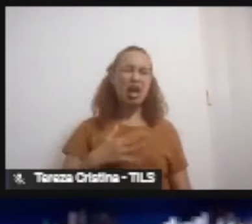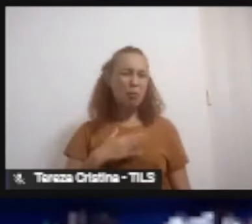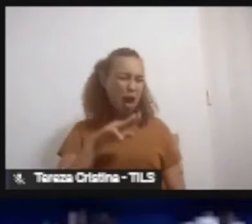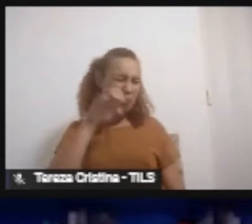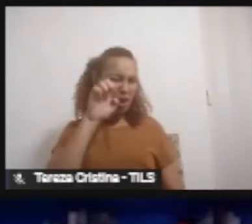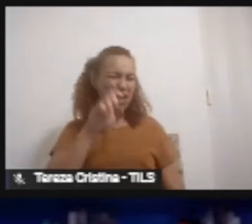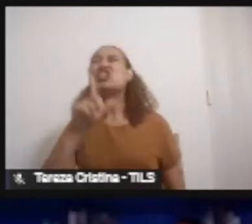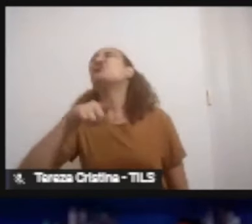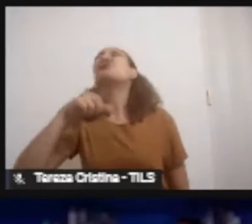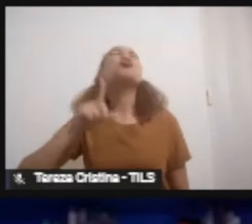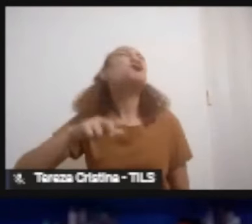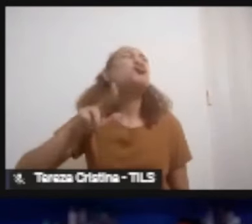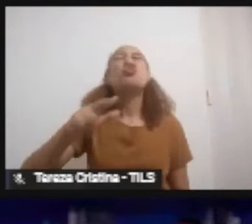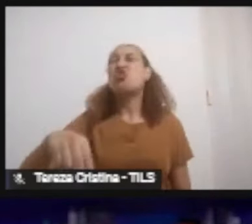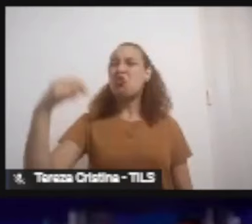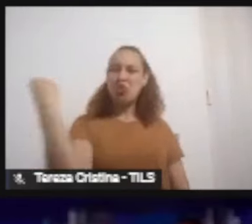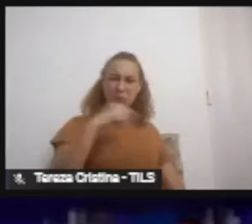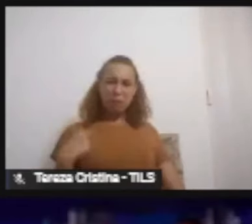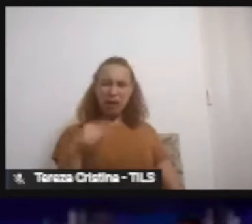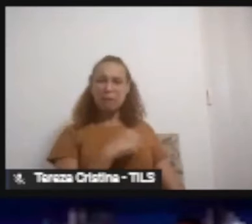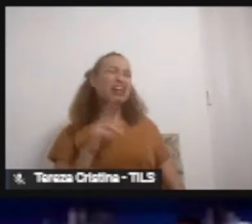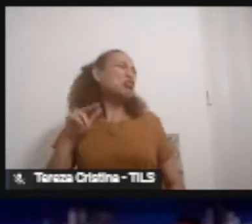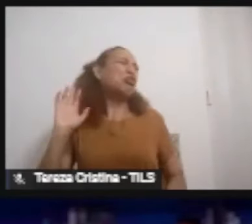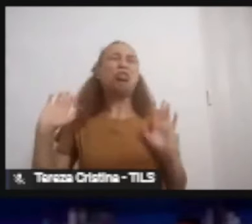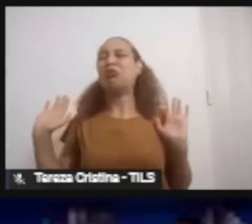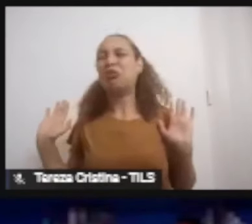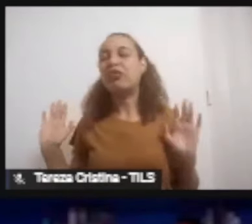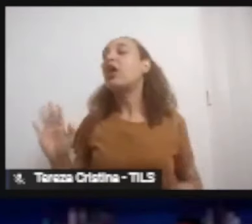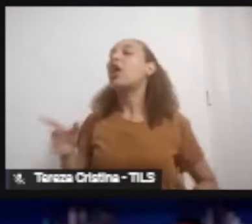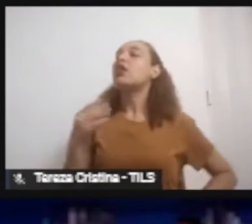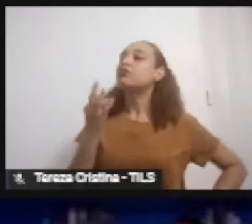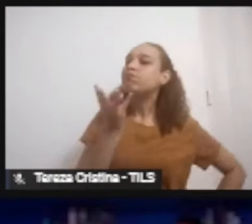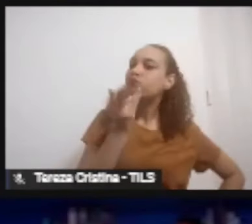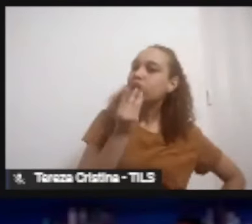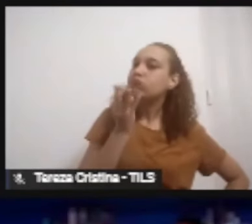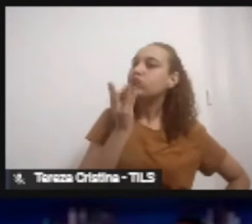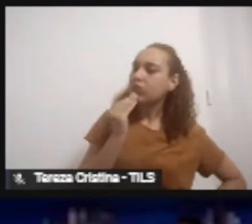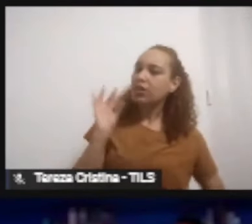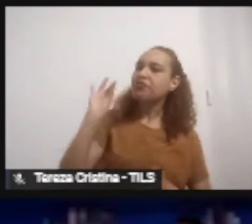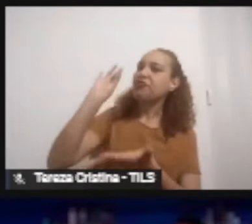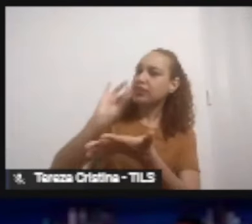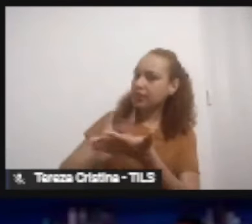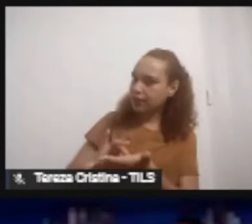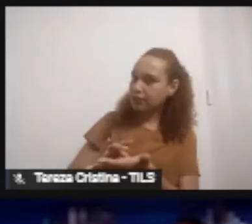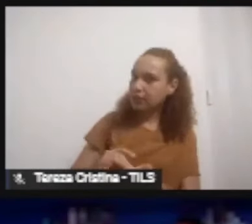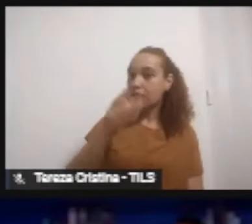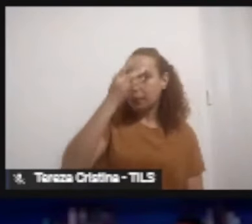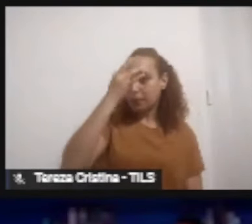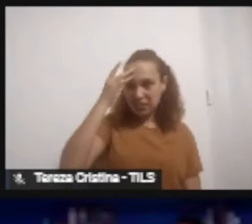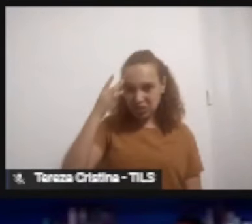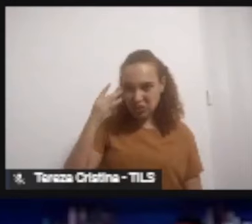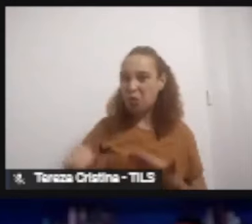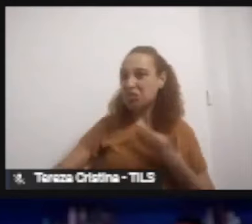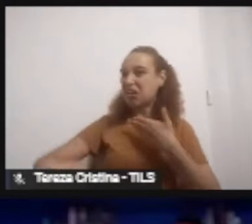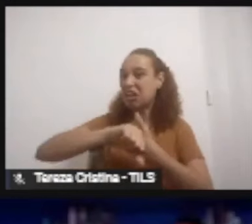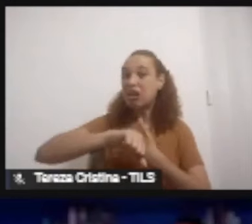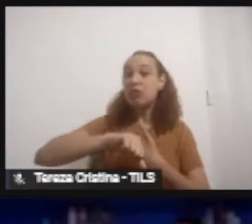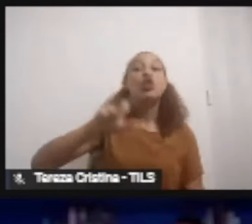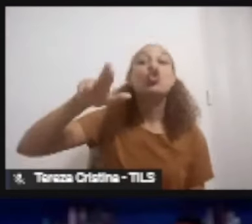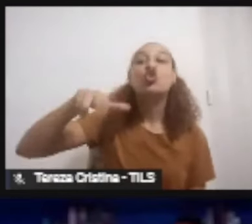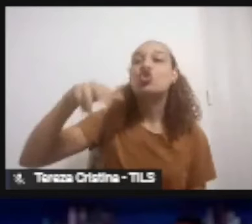tudo, nunca me bateu. Aí a gente ia falar, nossa, é verdade então, hein? Quem comete crime nunca apanhou, então nunca foi educado. E quem é